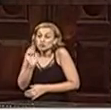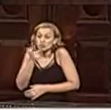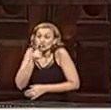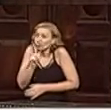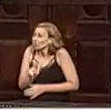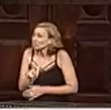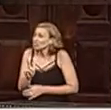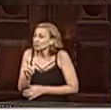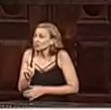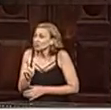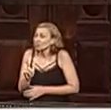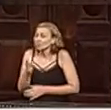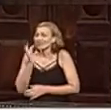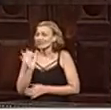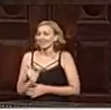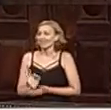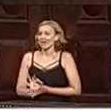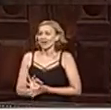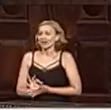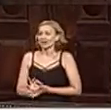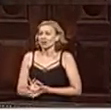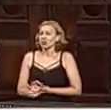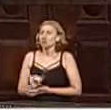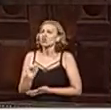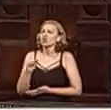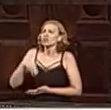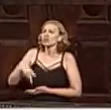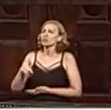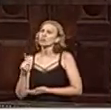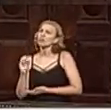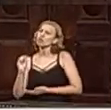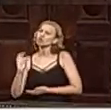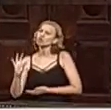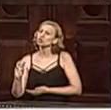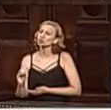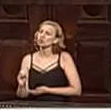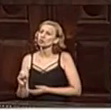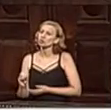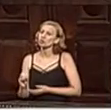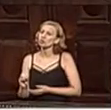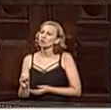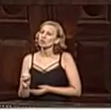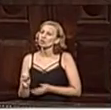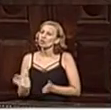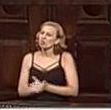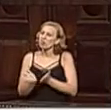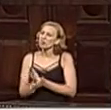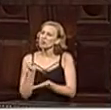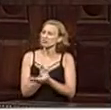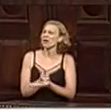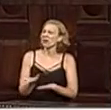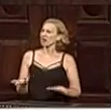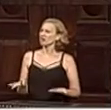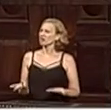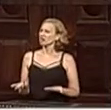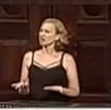esse imposto maior, ele vem principalmente em cima da classe média e em cima da classe mais baixa.